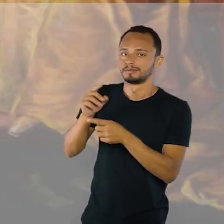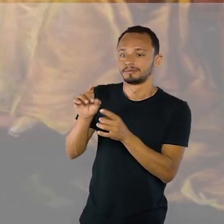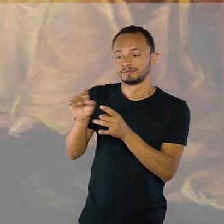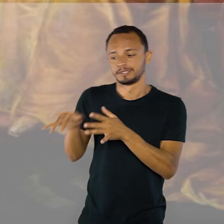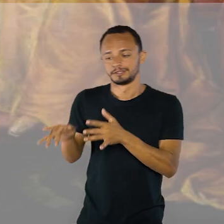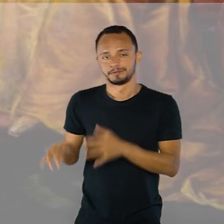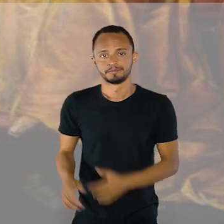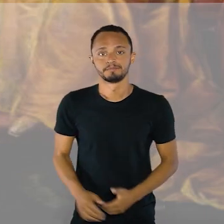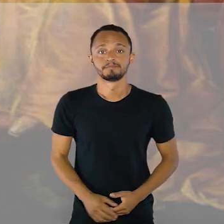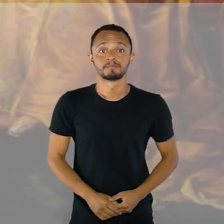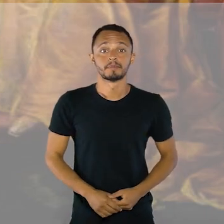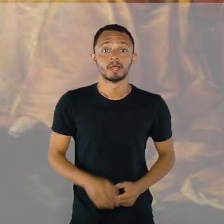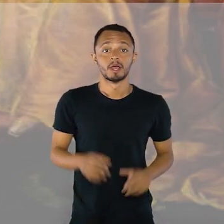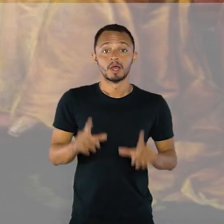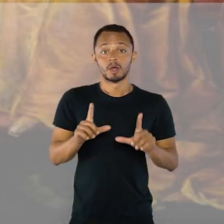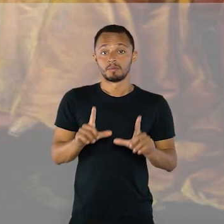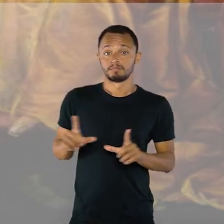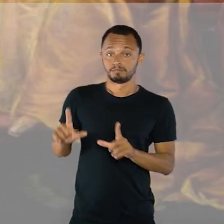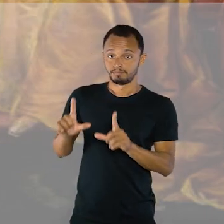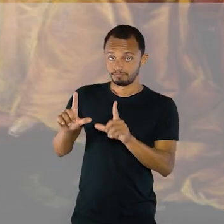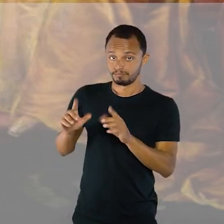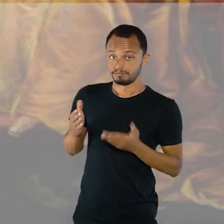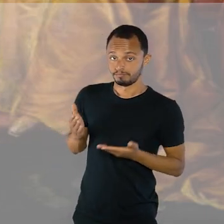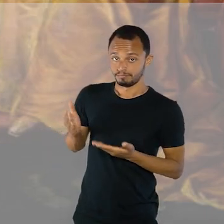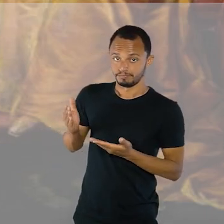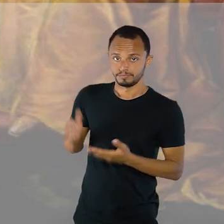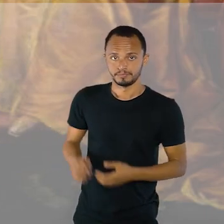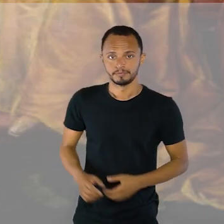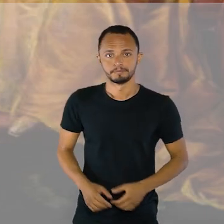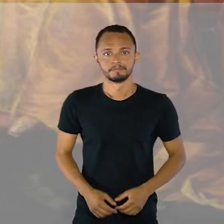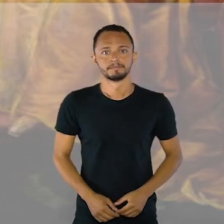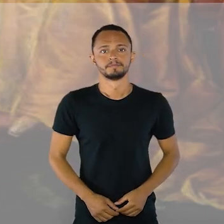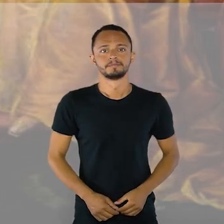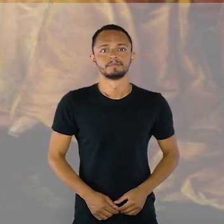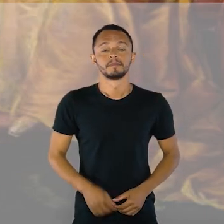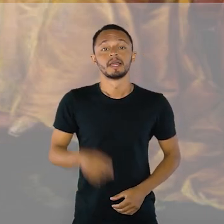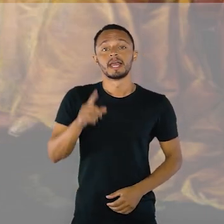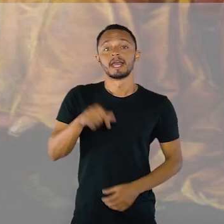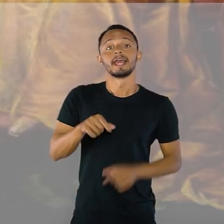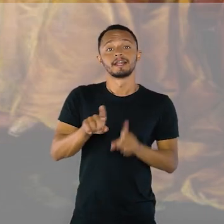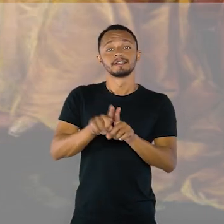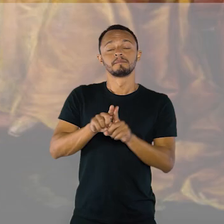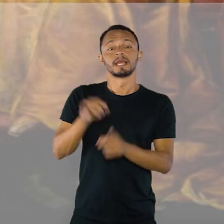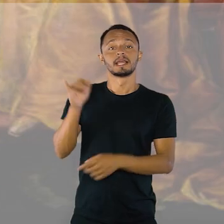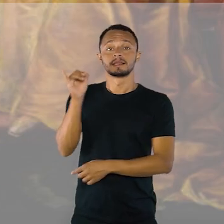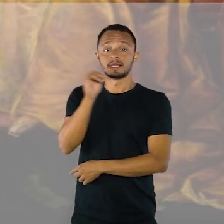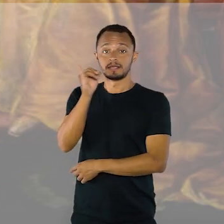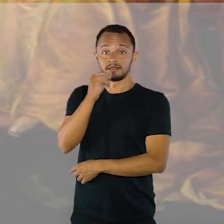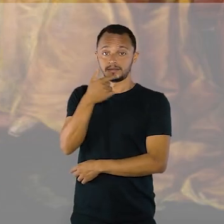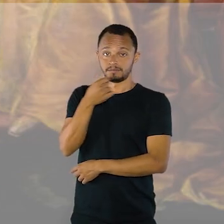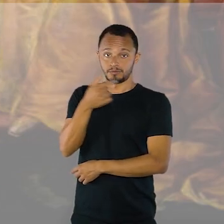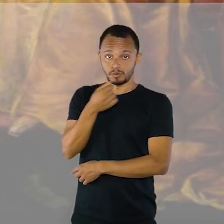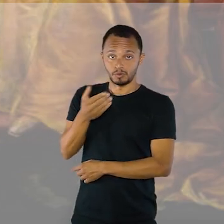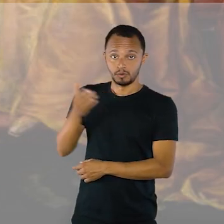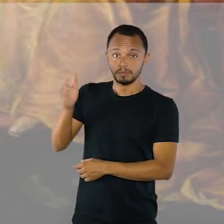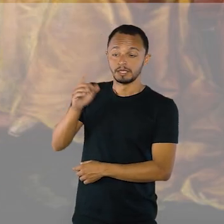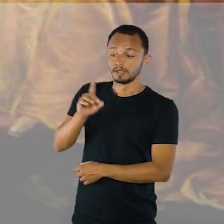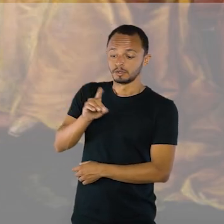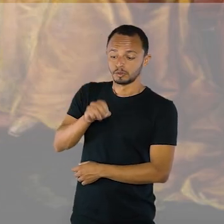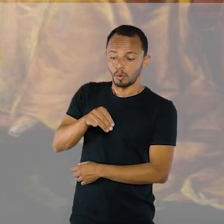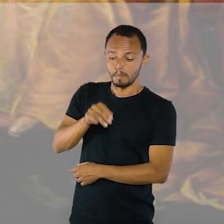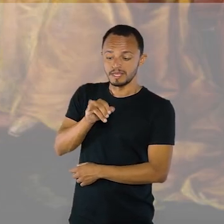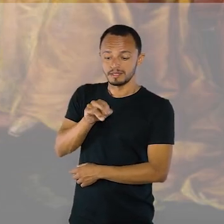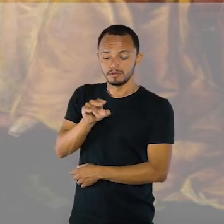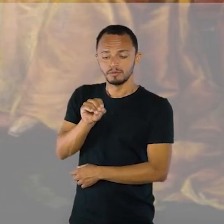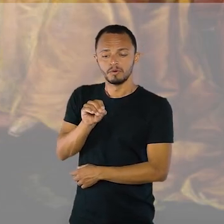por um artista italiano chamado Domenico Failucci, também por uma encomenda do Toné, vocês percebam tanto que o Domenico Failucci ele vai